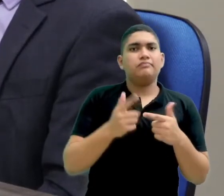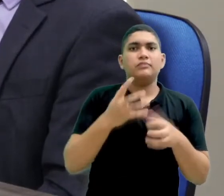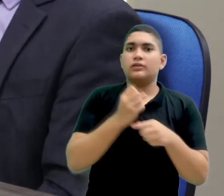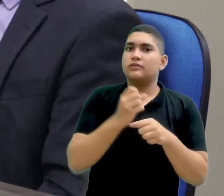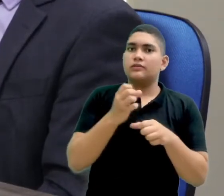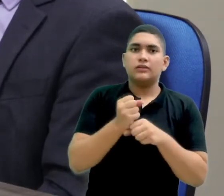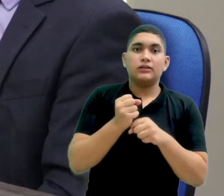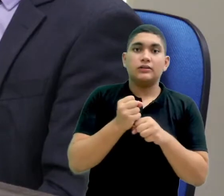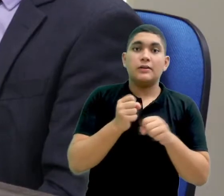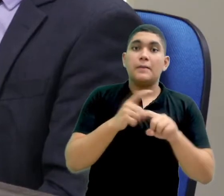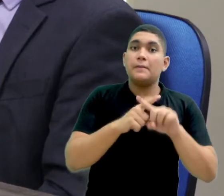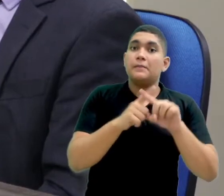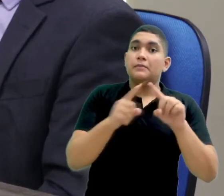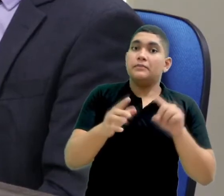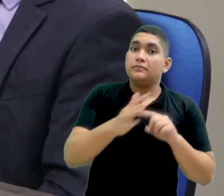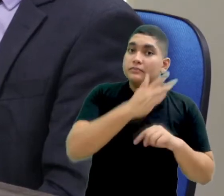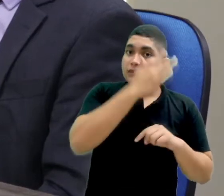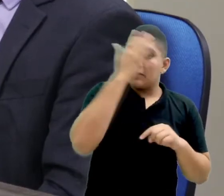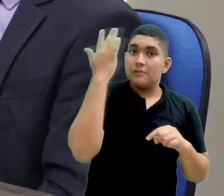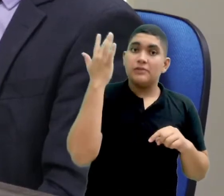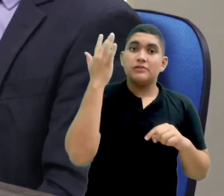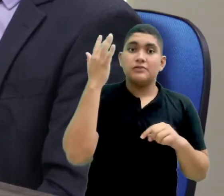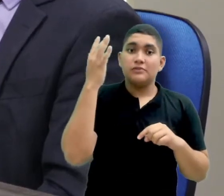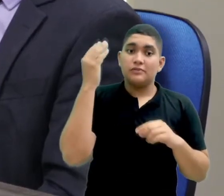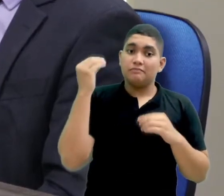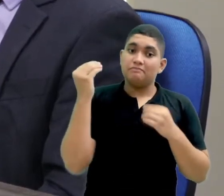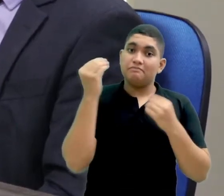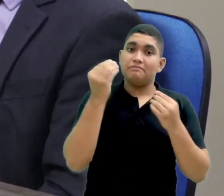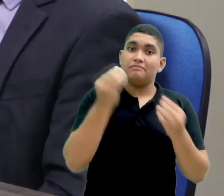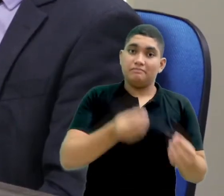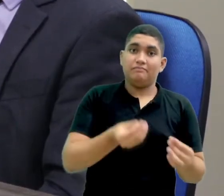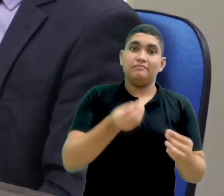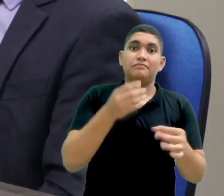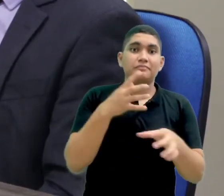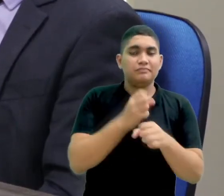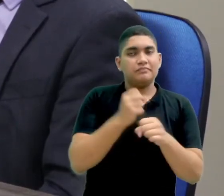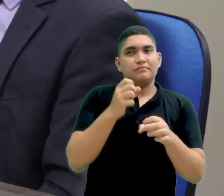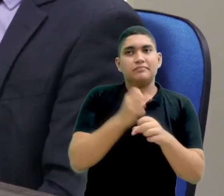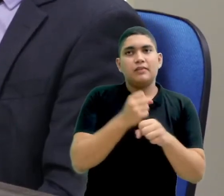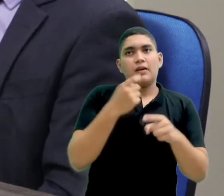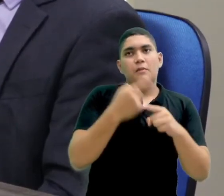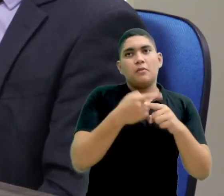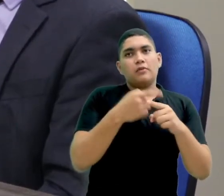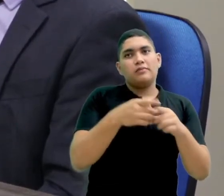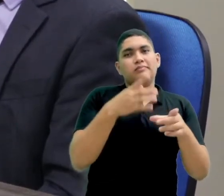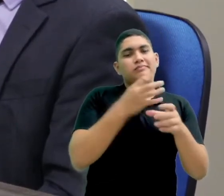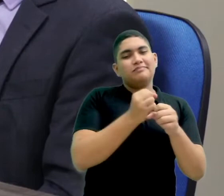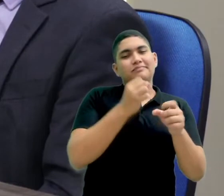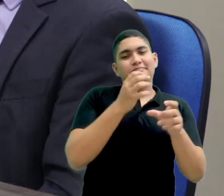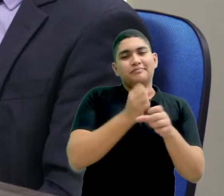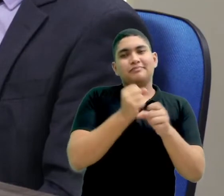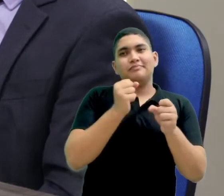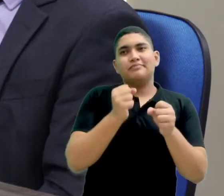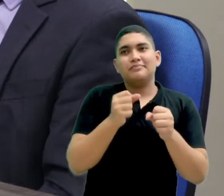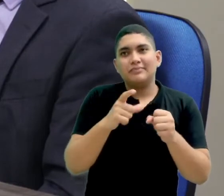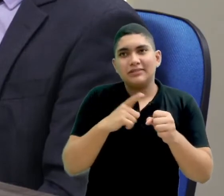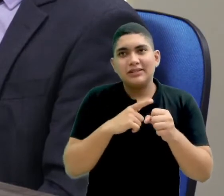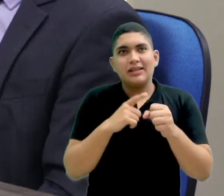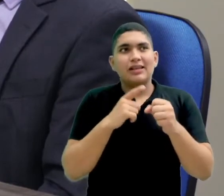no ofertante, porque exatamente a oferta ela vai ter as suas implicações por causa de